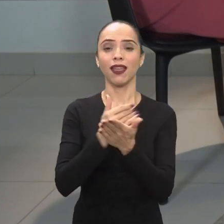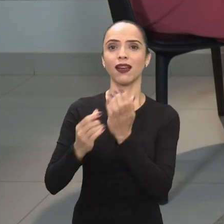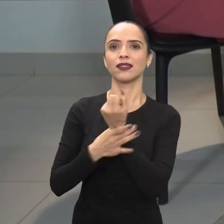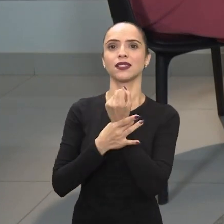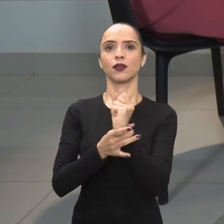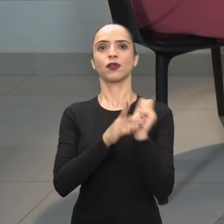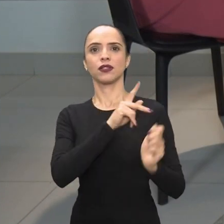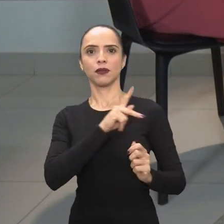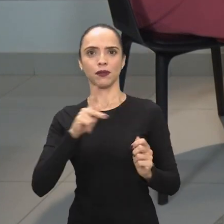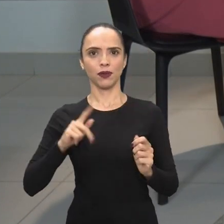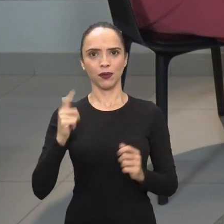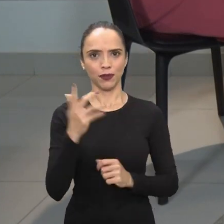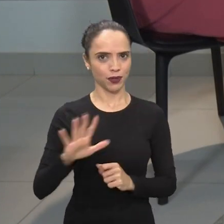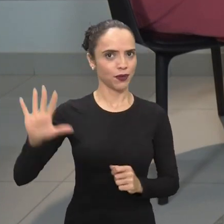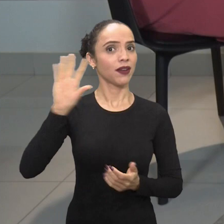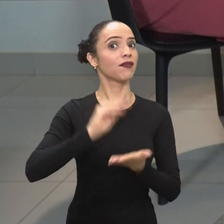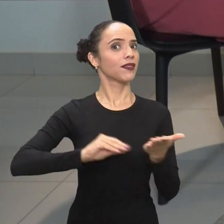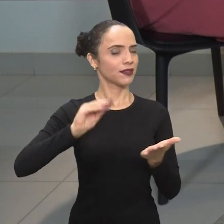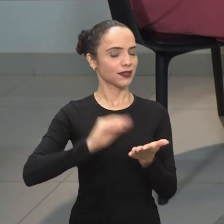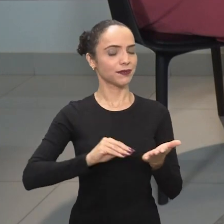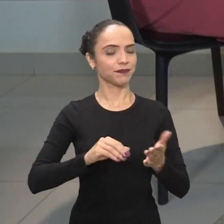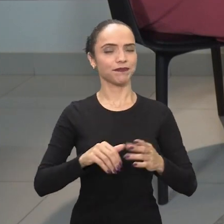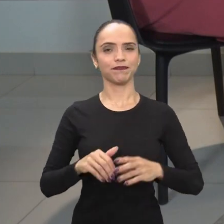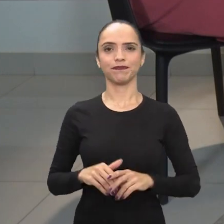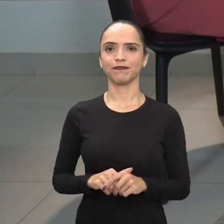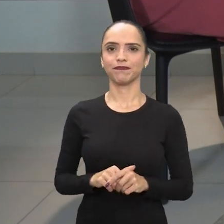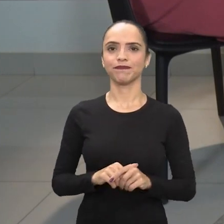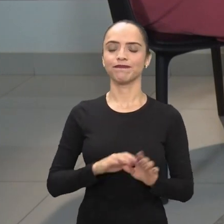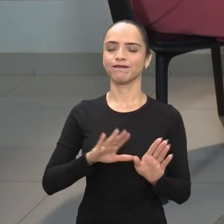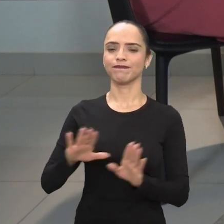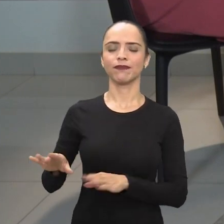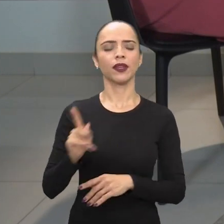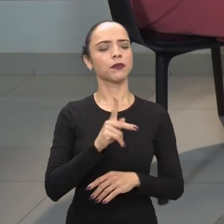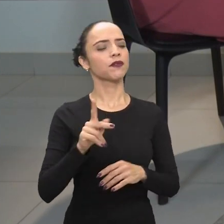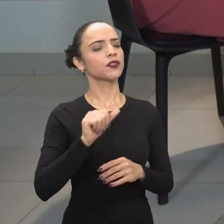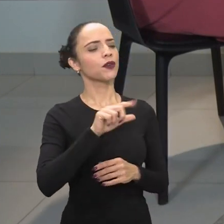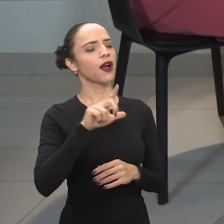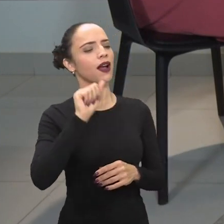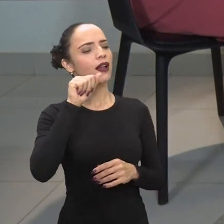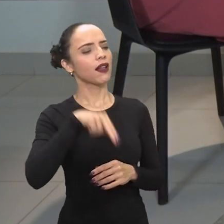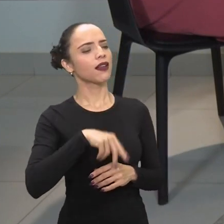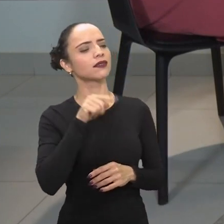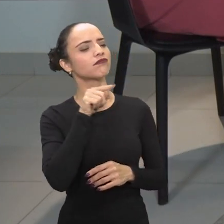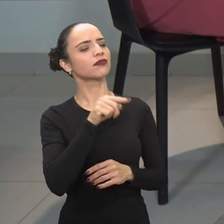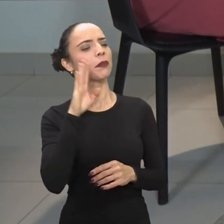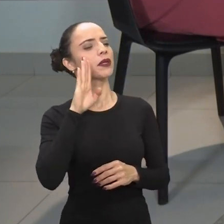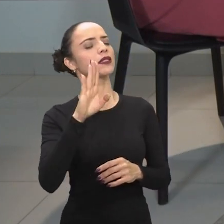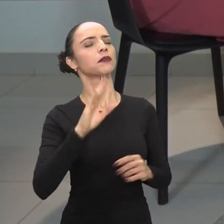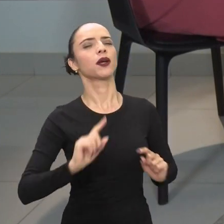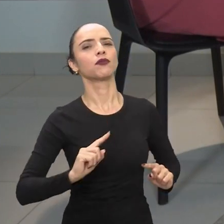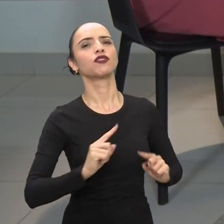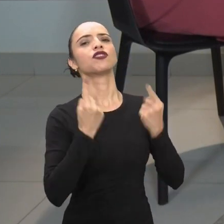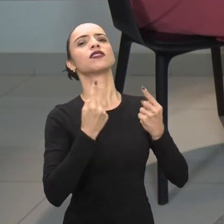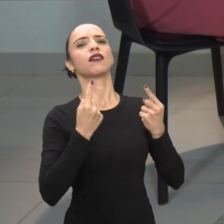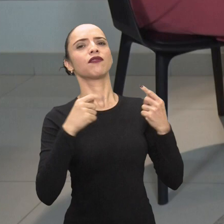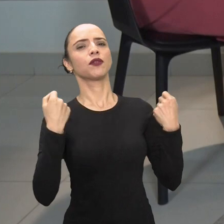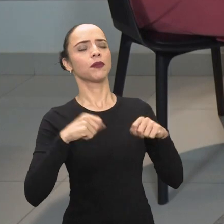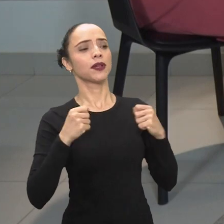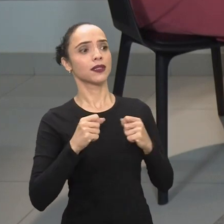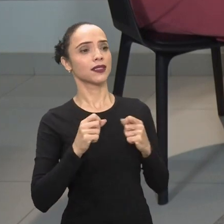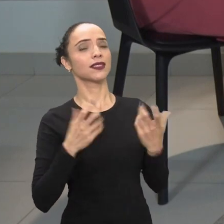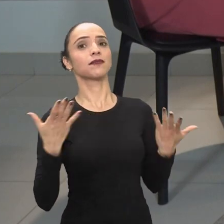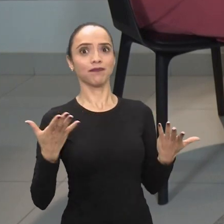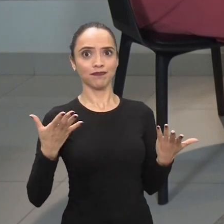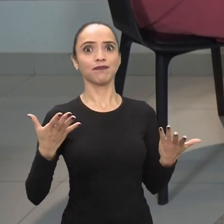dados da Segurança Pública o professor Alan qual quais são para o senhor né os principais desafios que